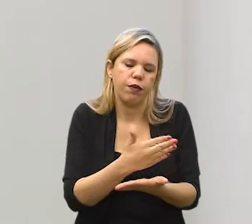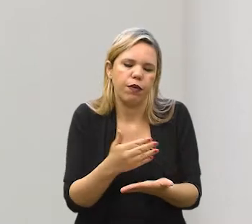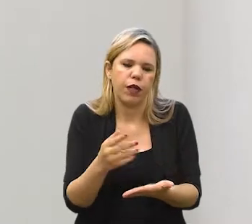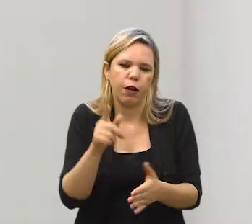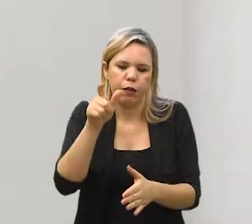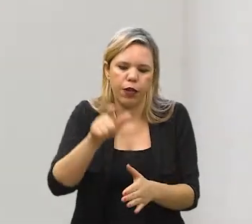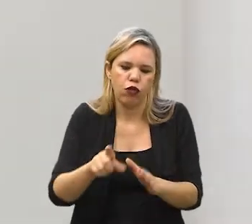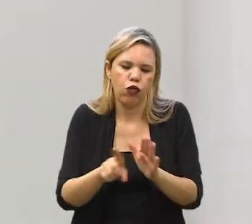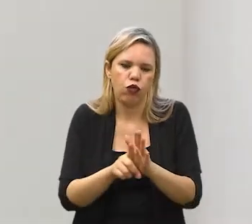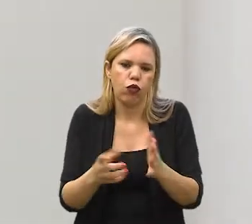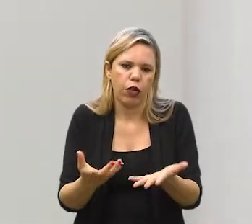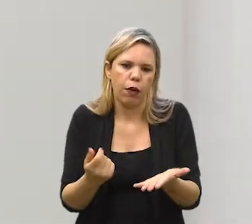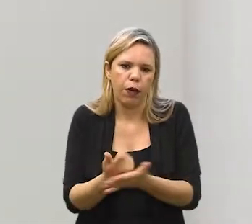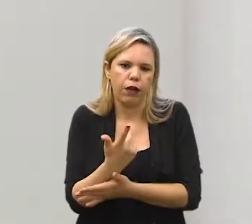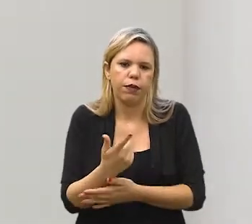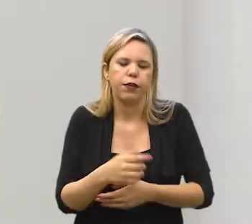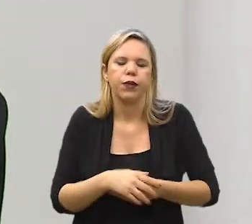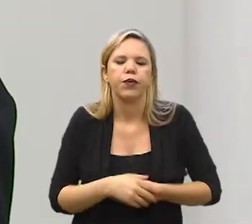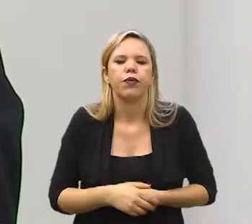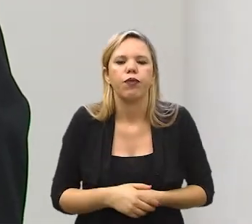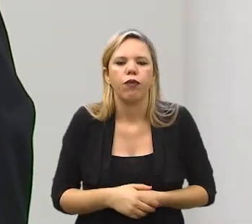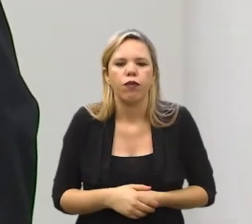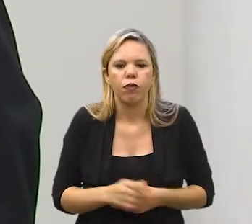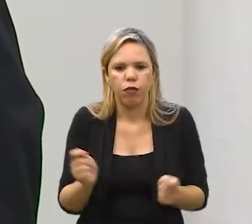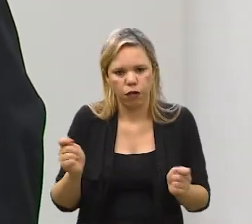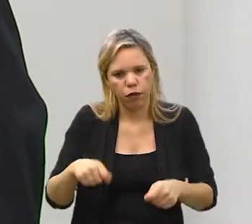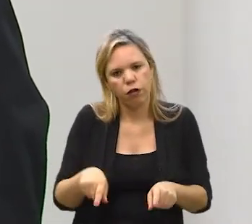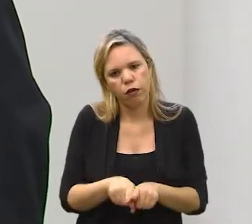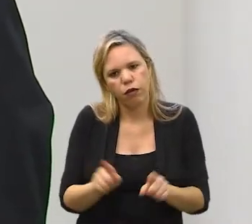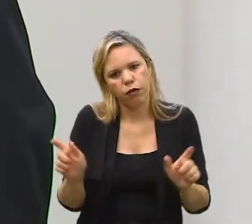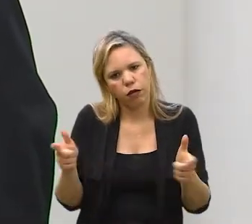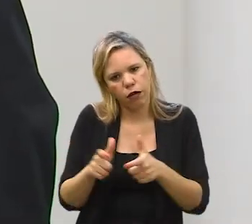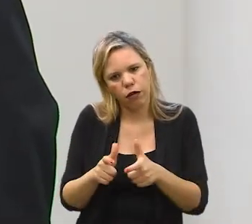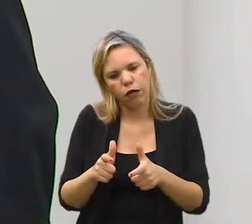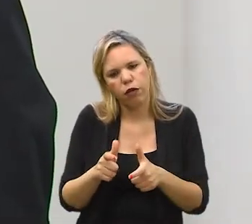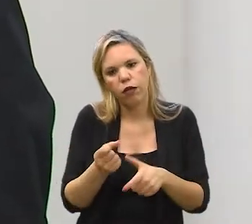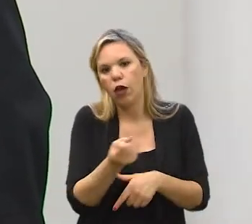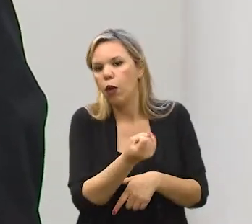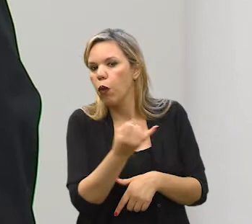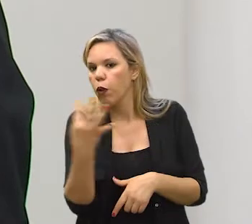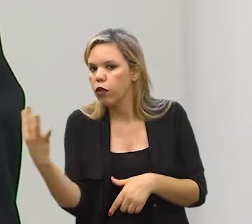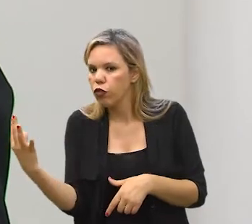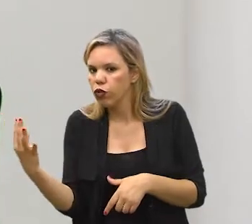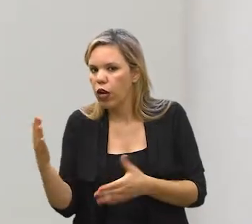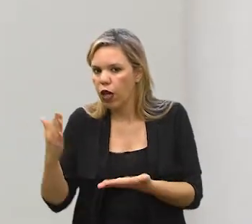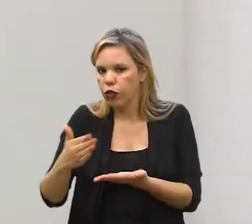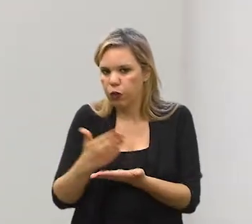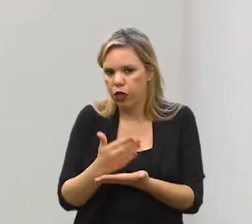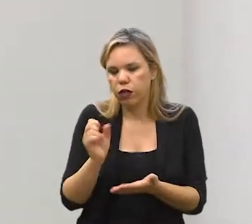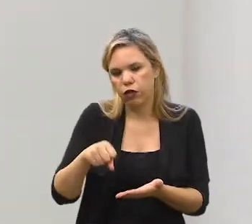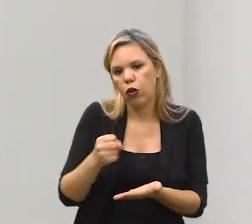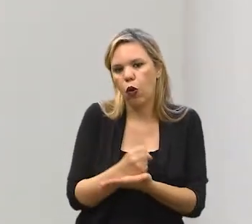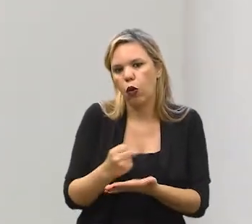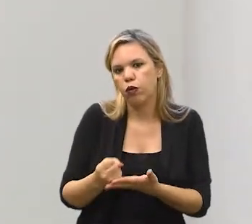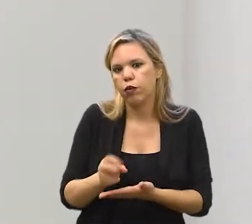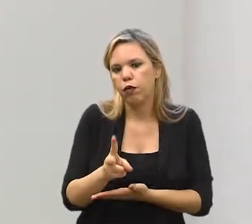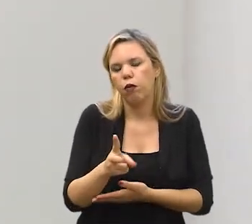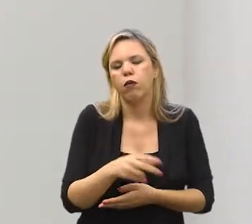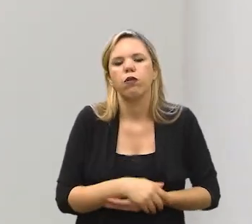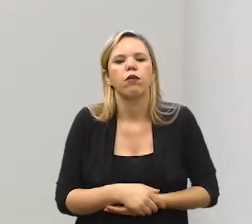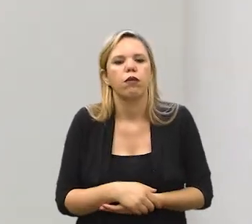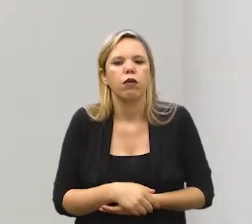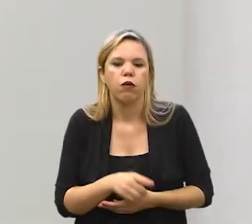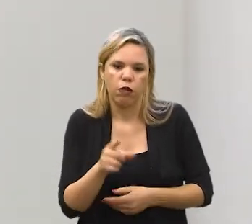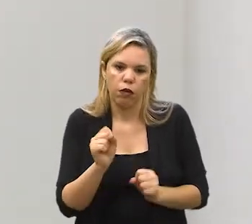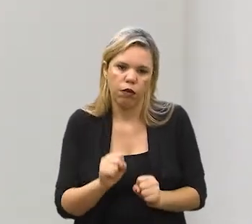o proponente está pagando mensalmente. É possível também diminuir o número de parcelas no meio do caminho ou aquele contrato está valendo para sempre? Sim,